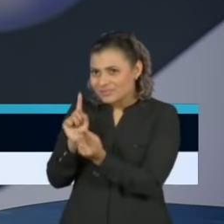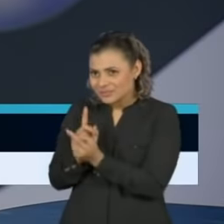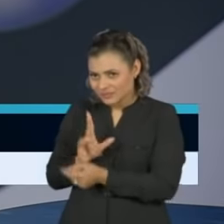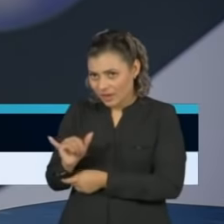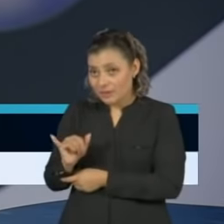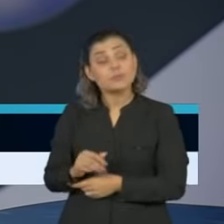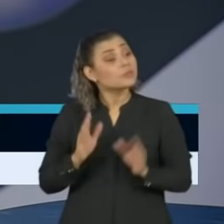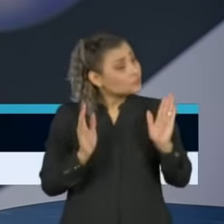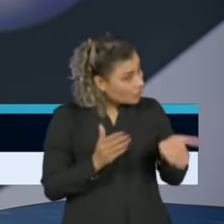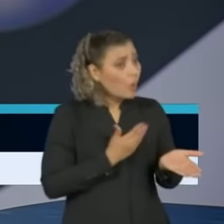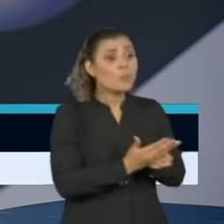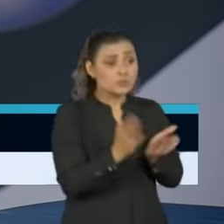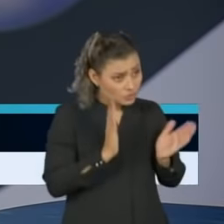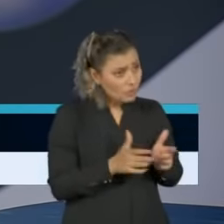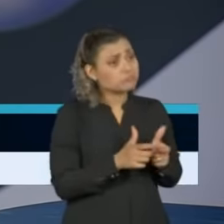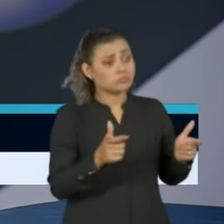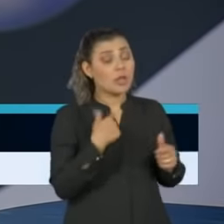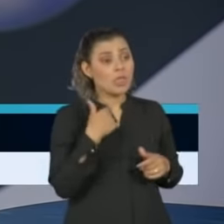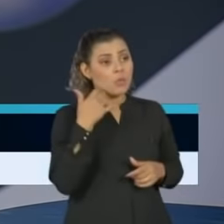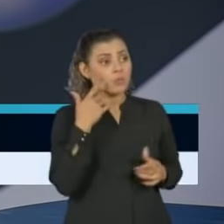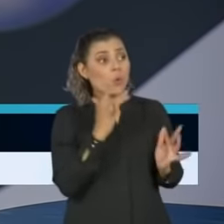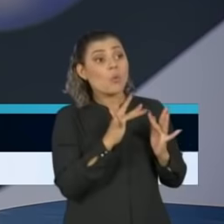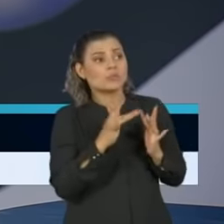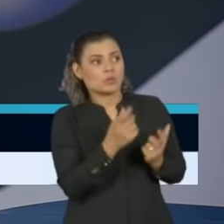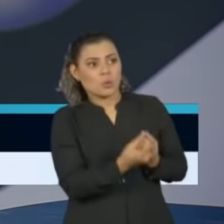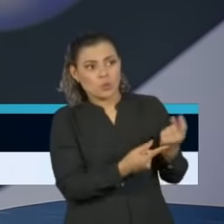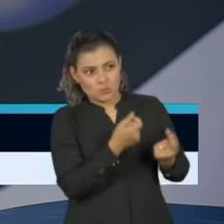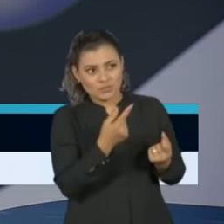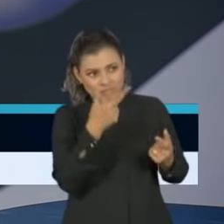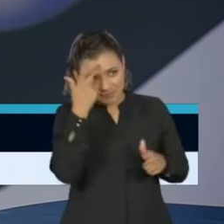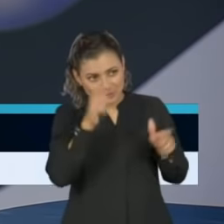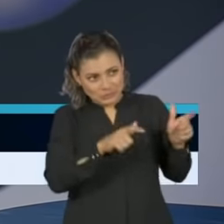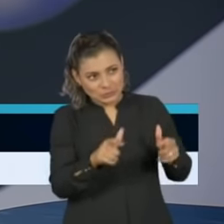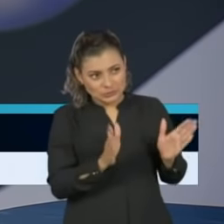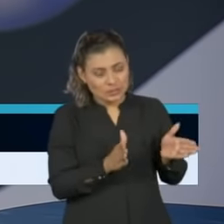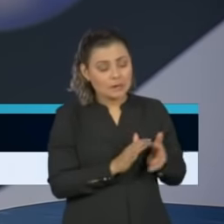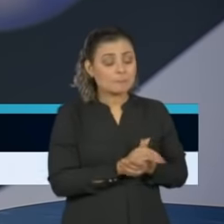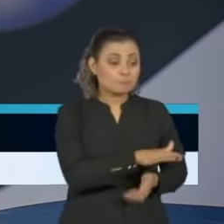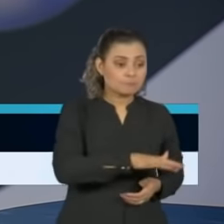já está recebendo. Eu tenho tido contato, a gente recebe